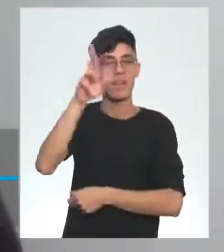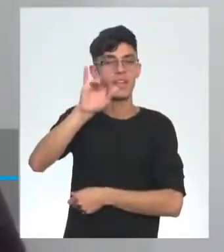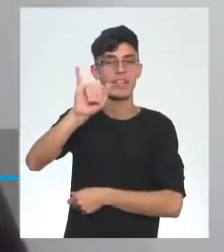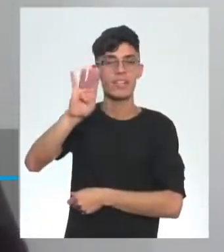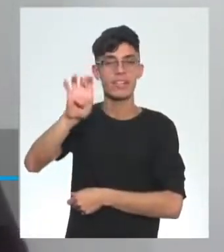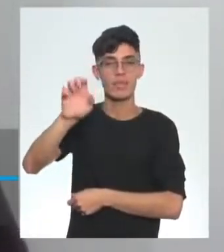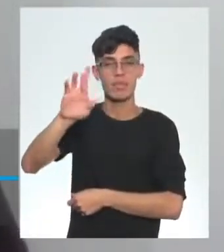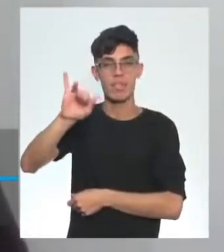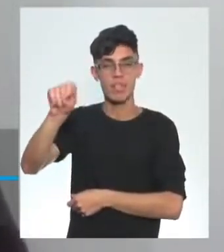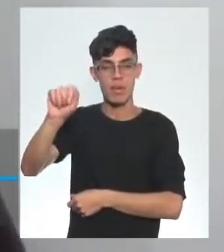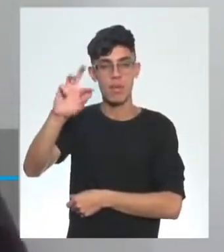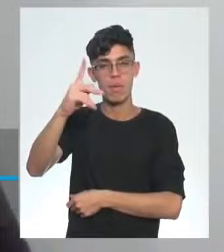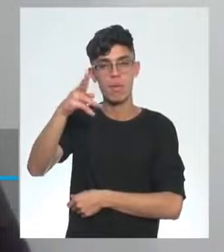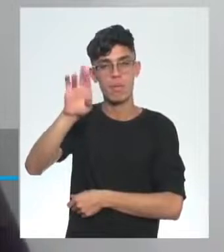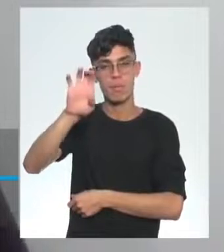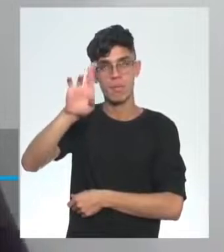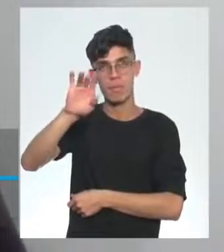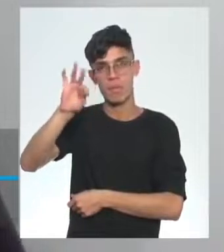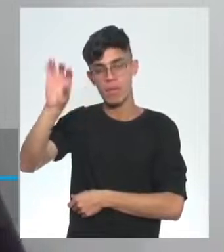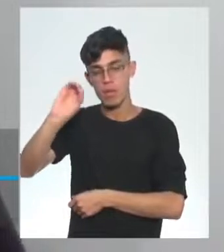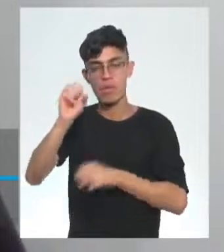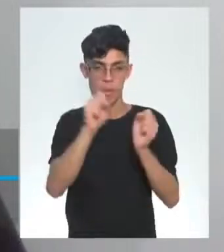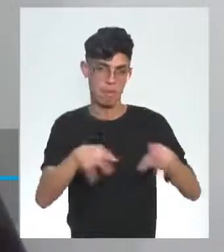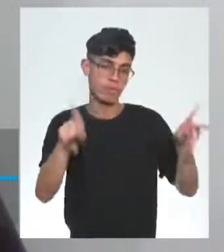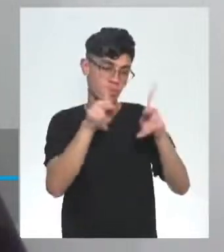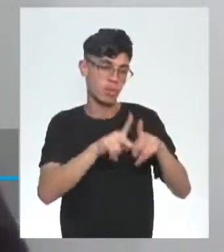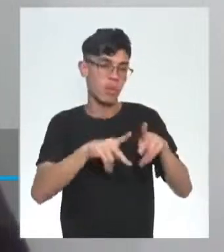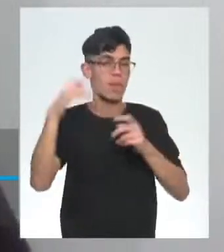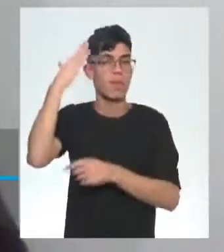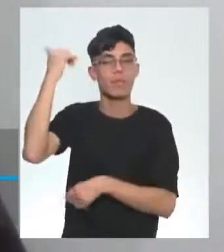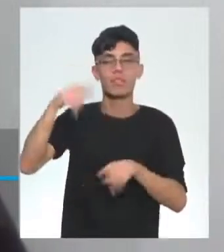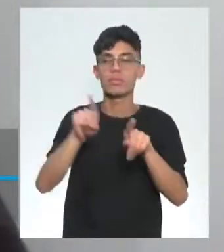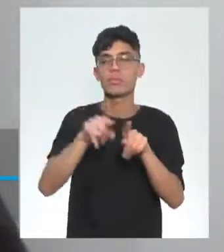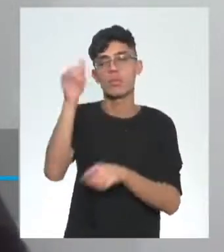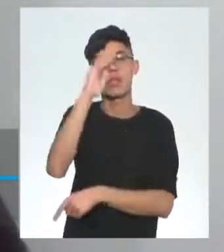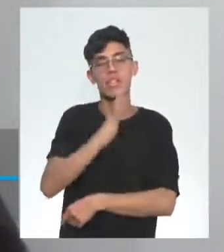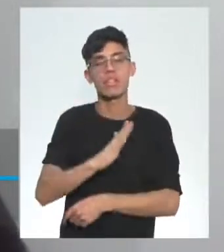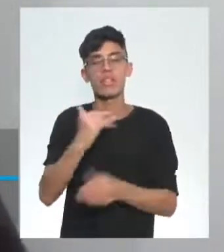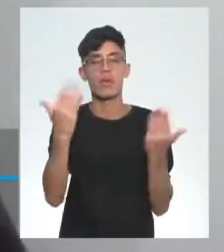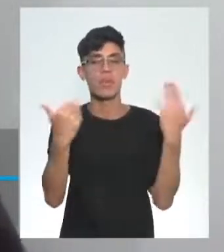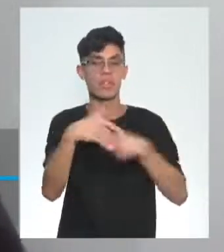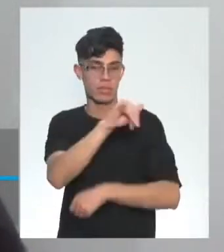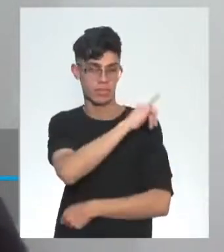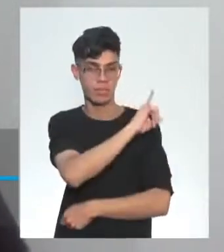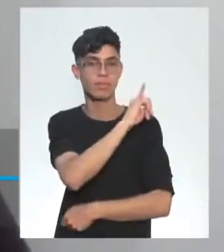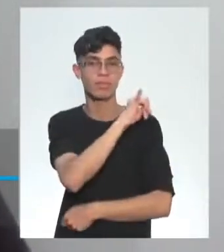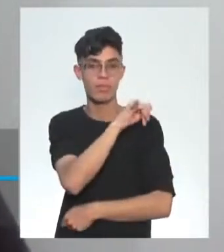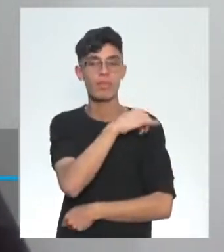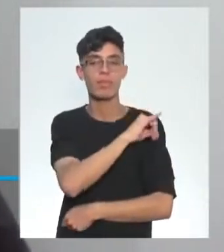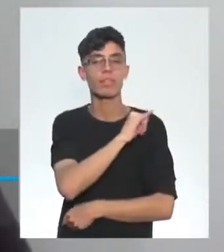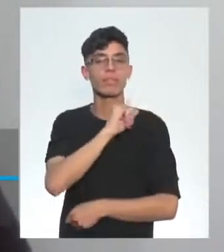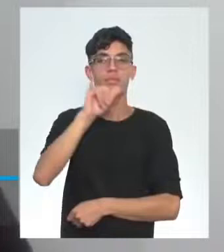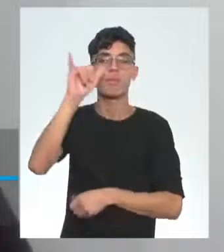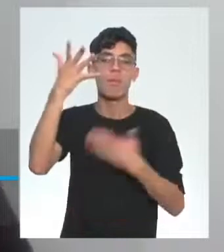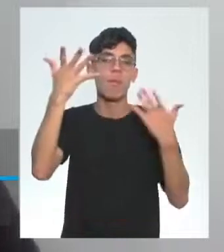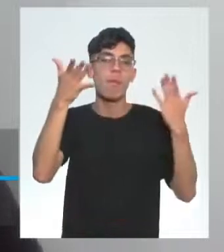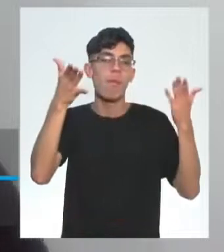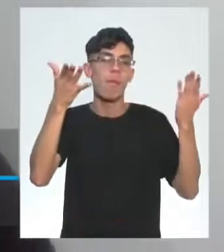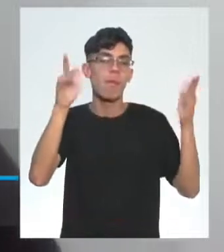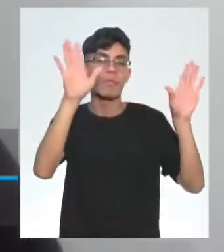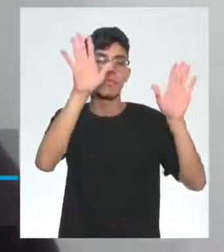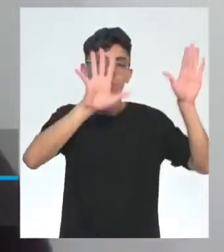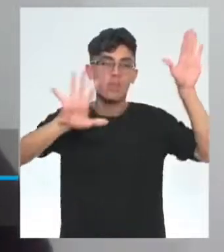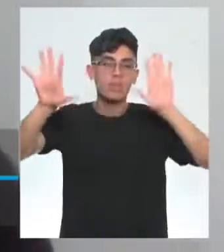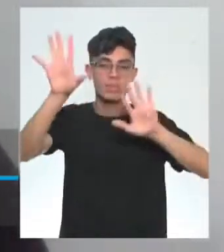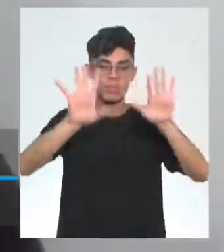tem um shopping famoso, né? Tem, acho que a história do Brasil se inicia, está falando do Rio de Janeiro, né? Está falando também das paisagens, a